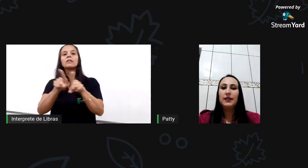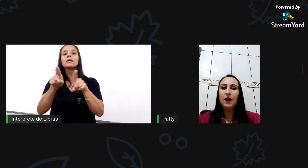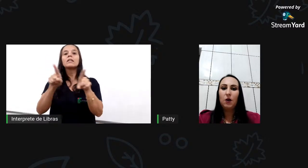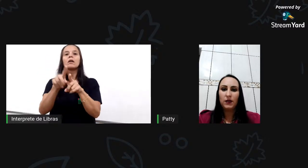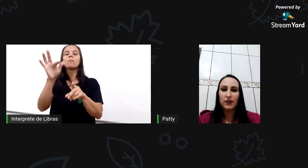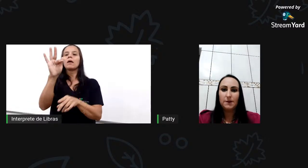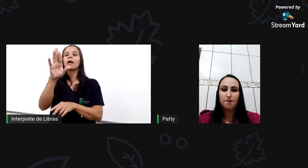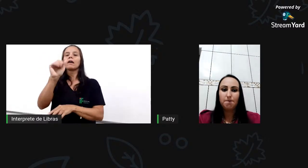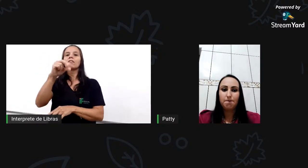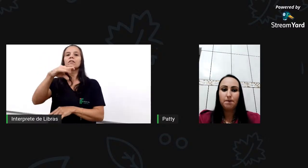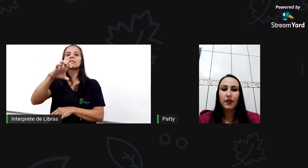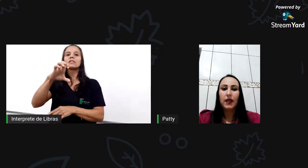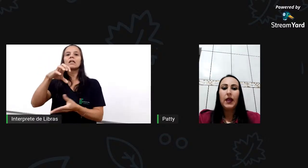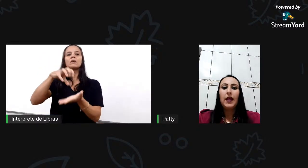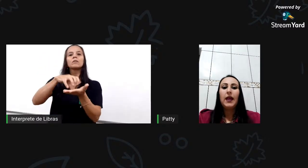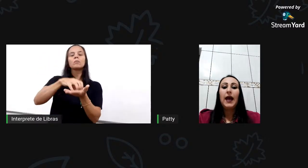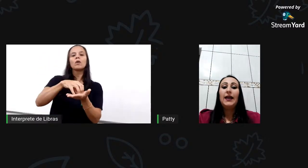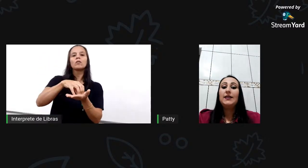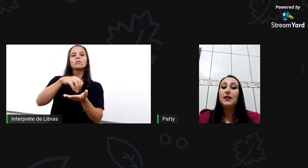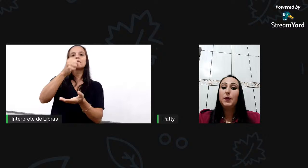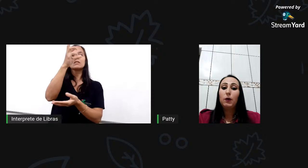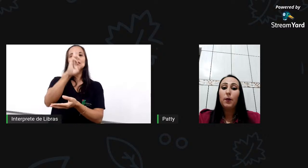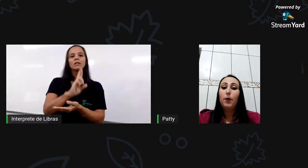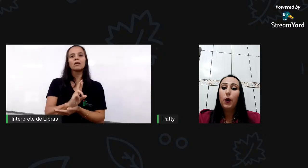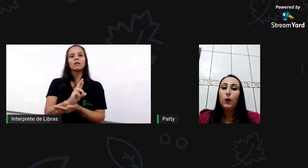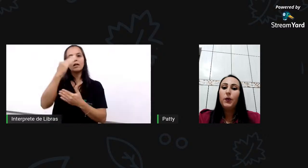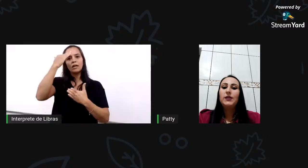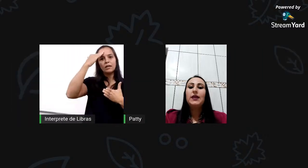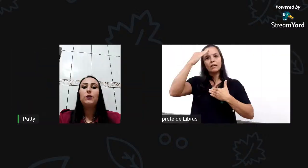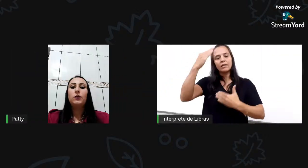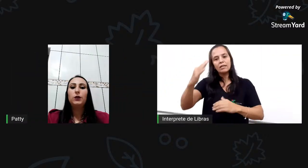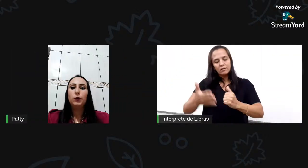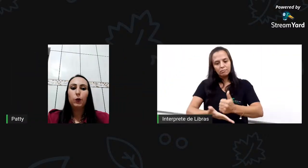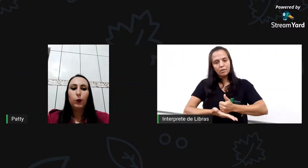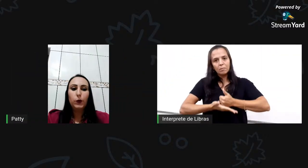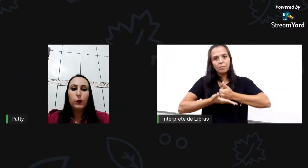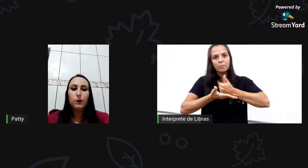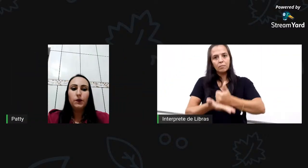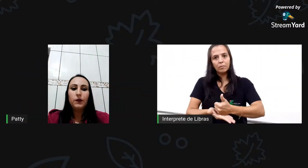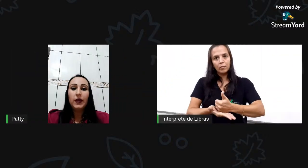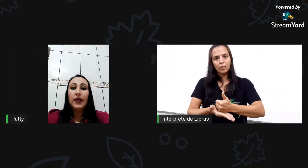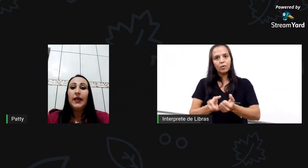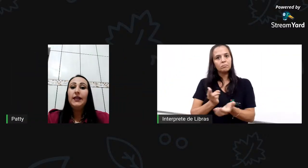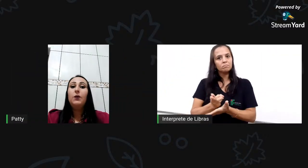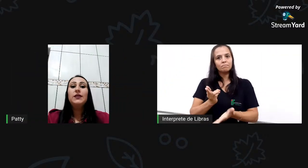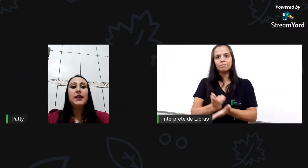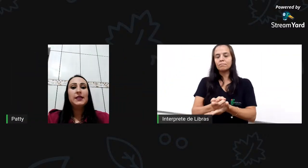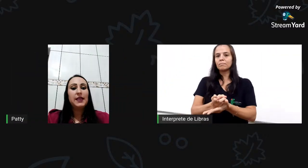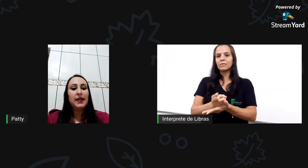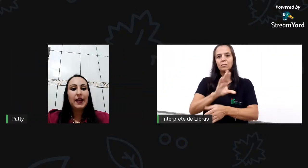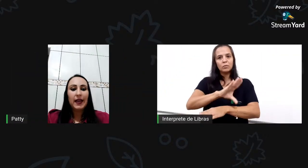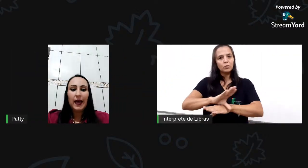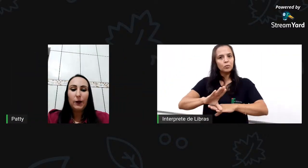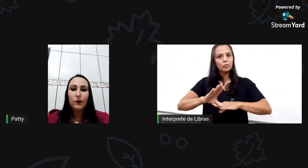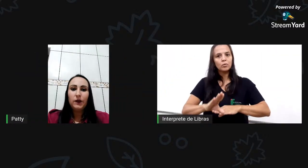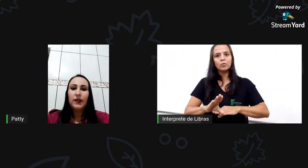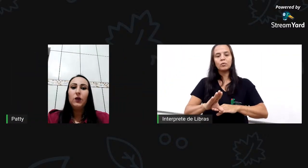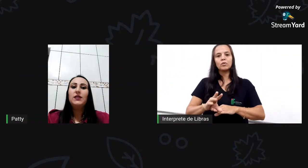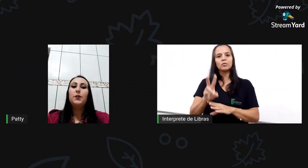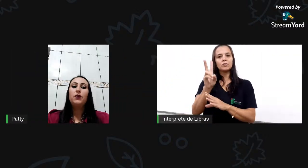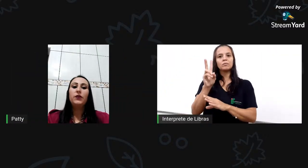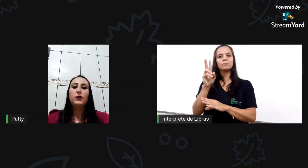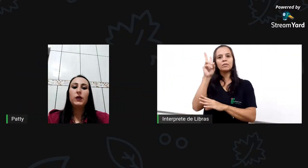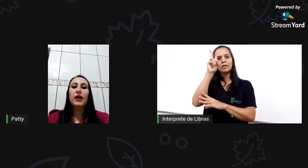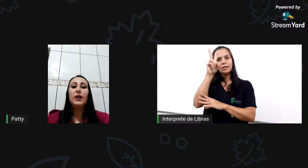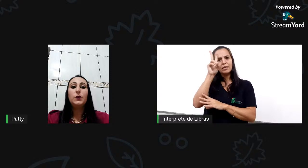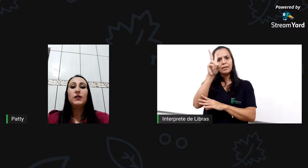de Santa Rosa. Agradecer pelo apoio prestado durante o curso e não esquecer, é claro, da